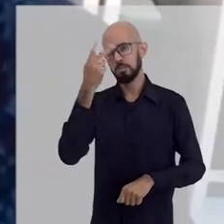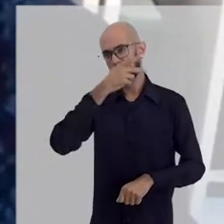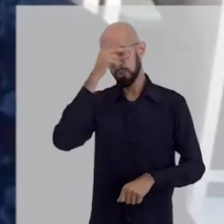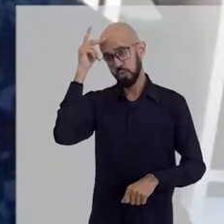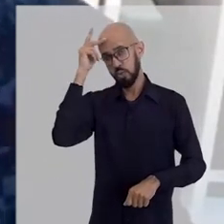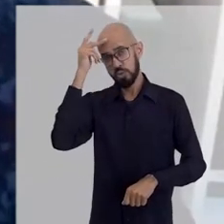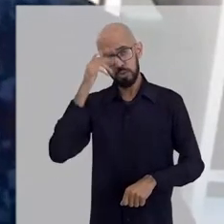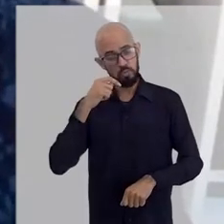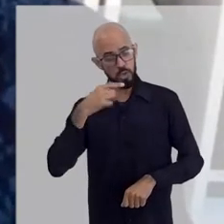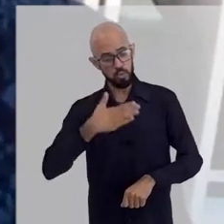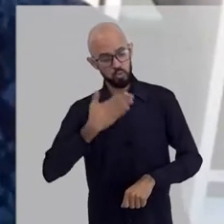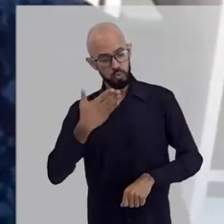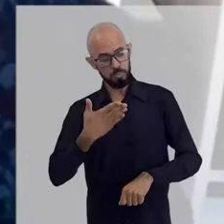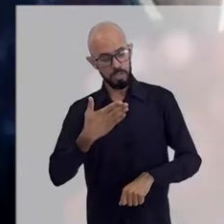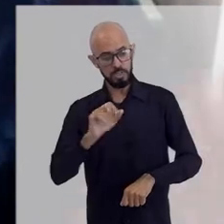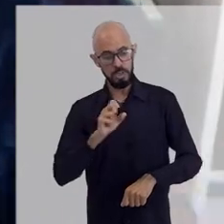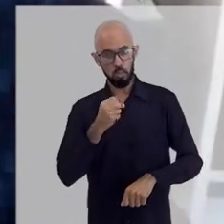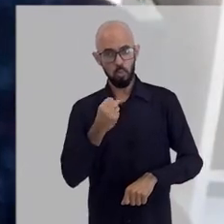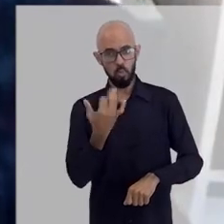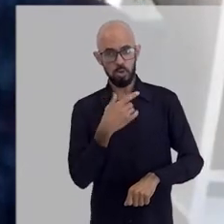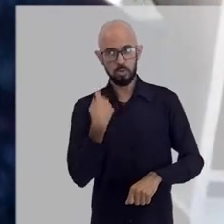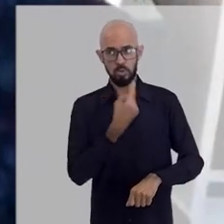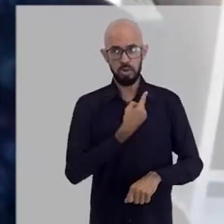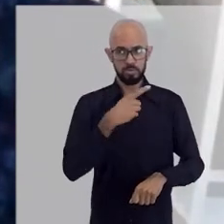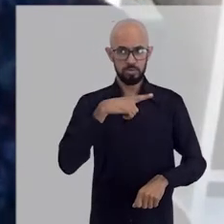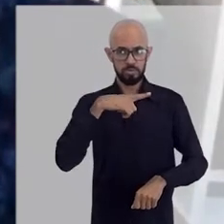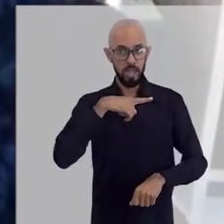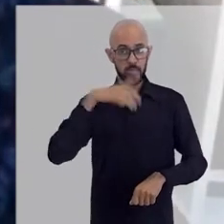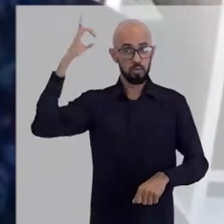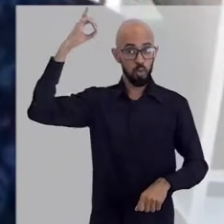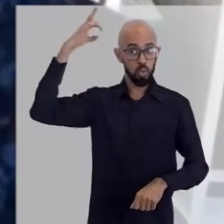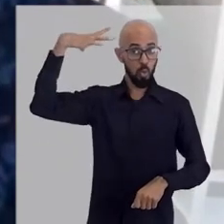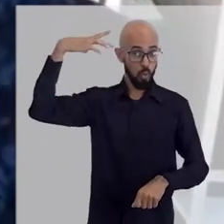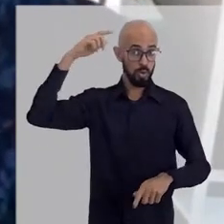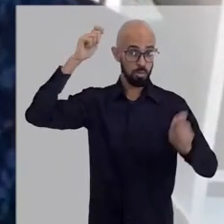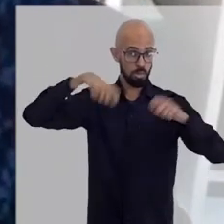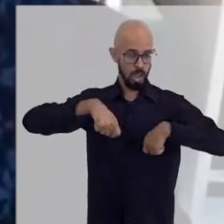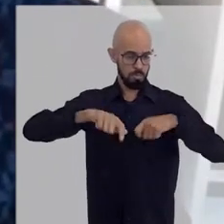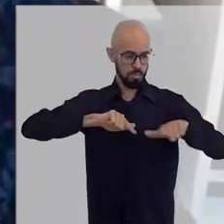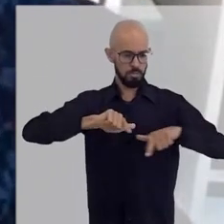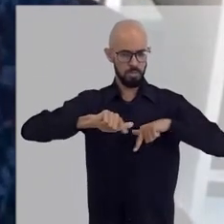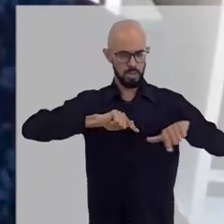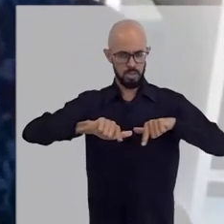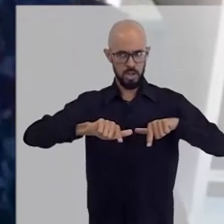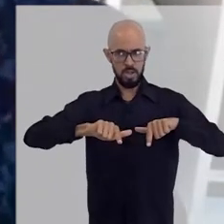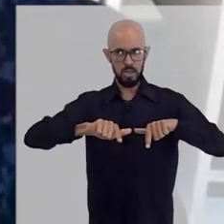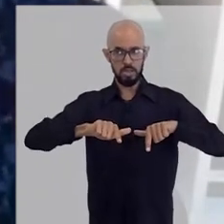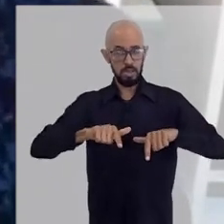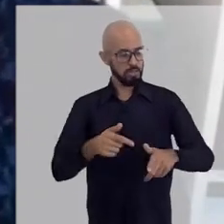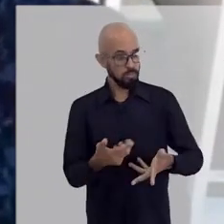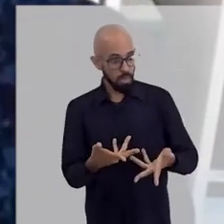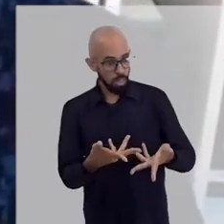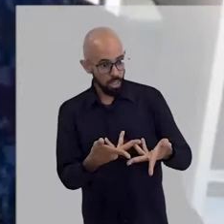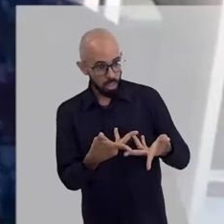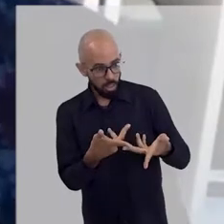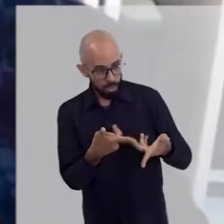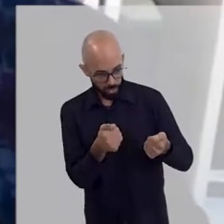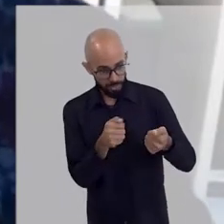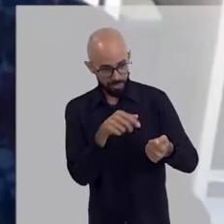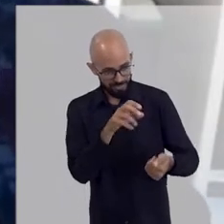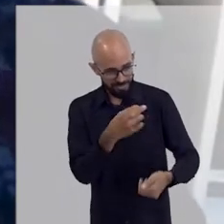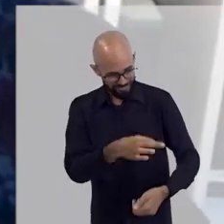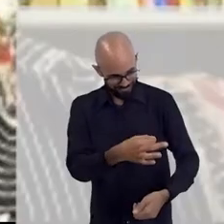que ficam imensamente surpresas quando a gente mostra que tem o talento para estar ali. Exato. Aí nós passamos a ser extraordinários.